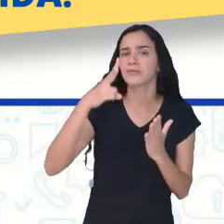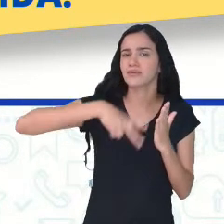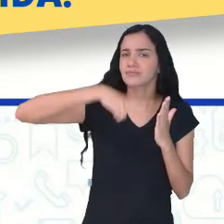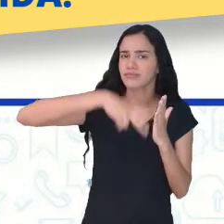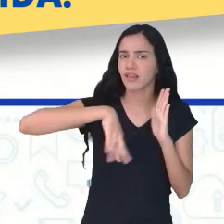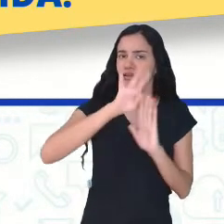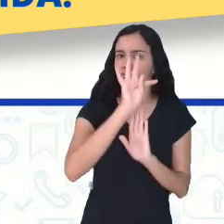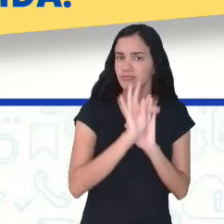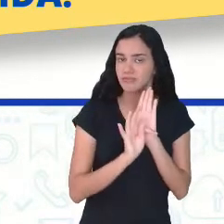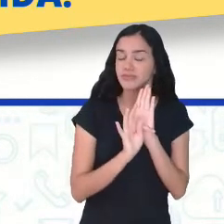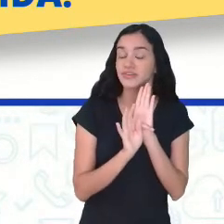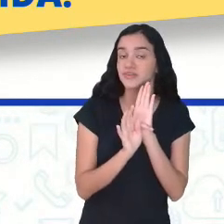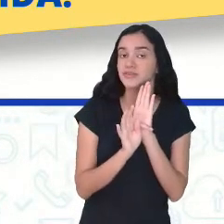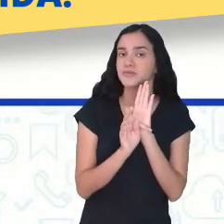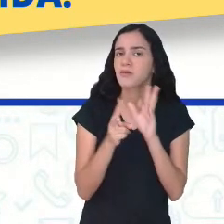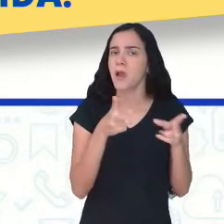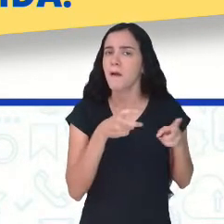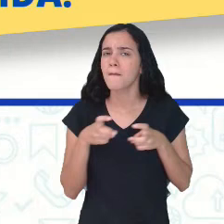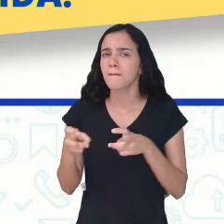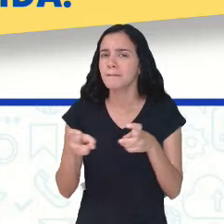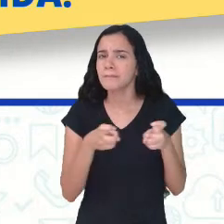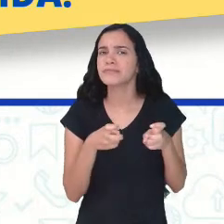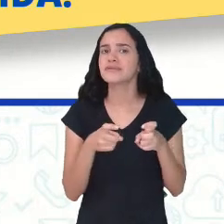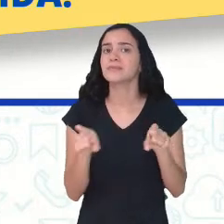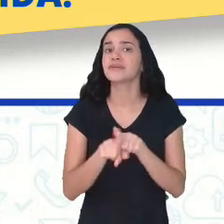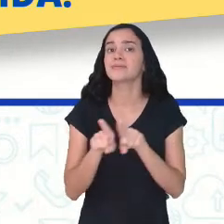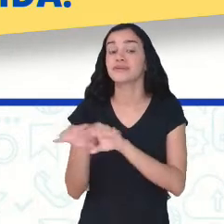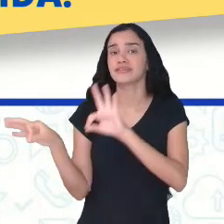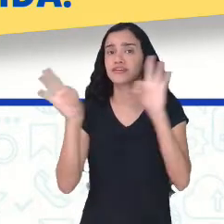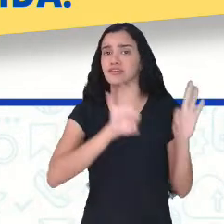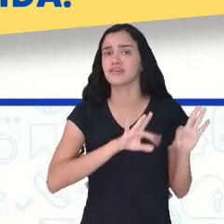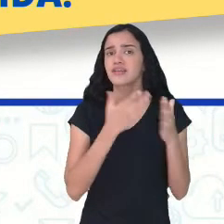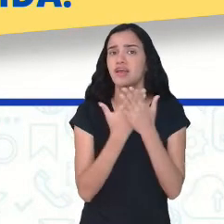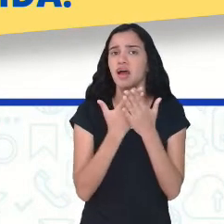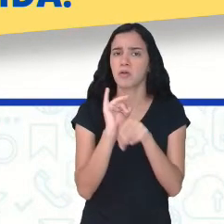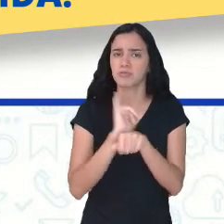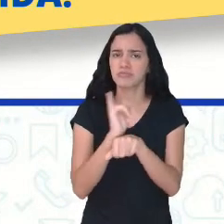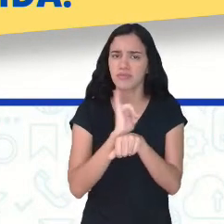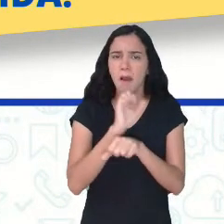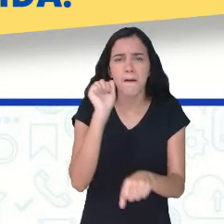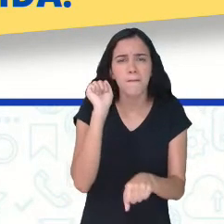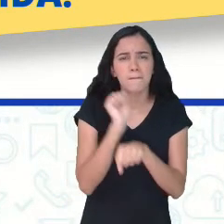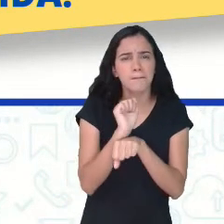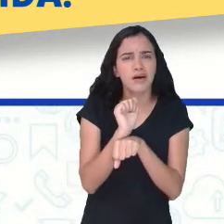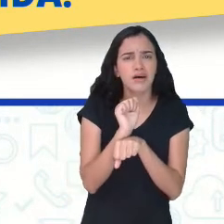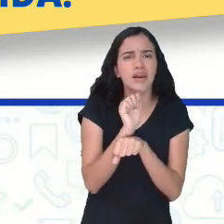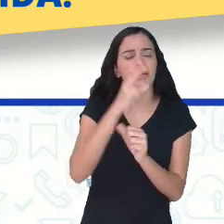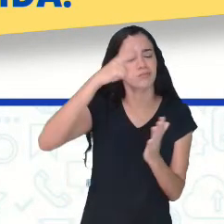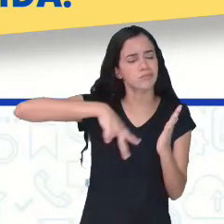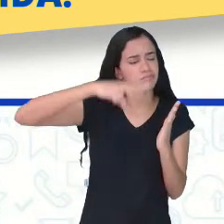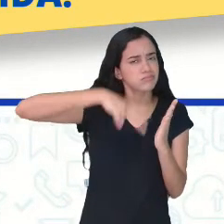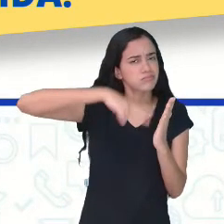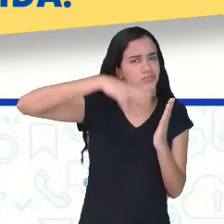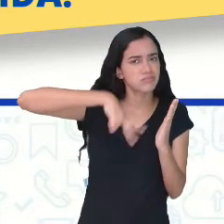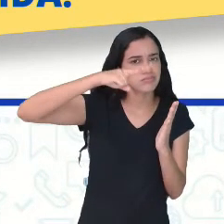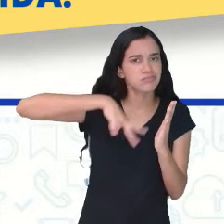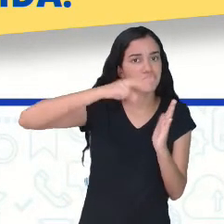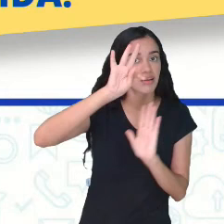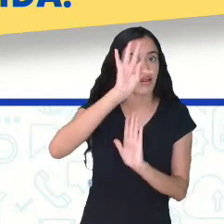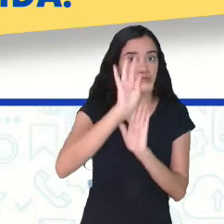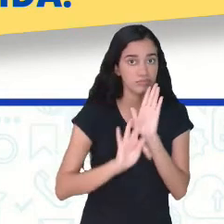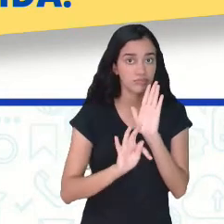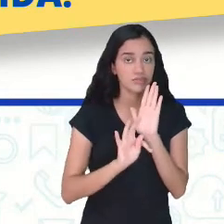Vale a pena a gente dar uma olhada. Então, se vocês estiverem assistindo a aula, até mesmo no YouTube, ler com atenção o texto, para a gente